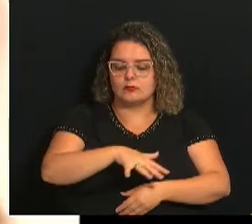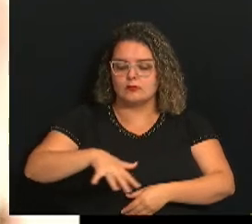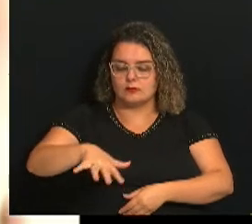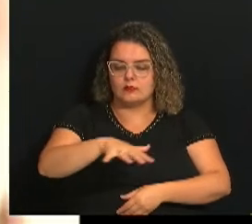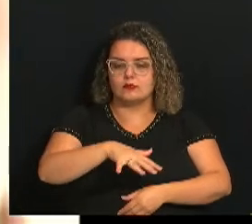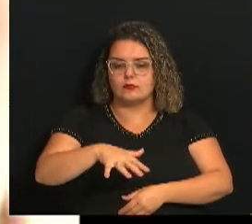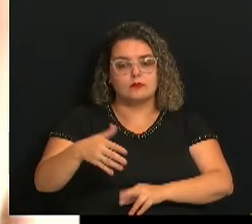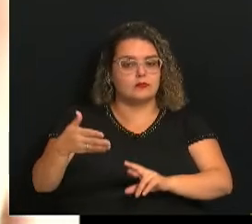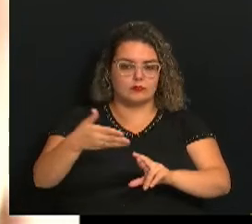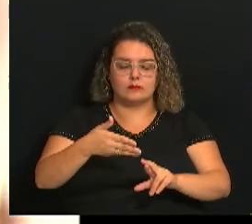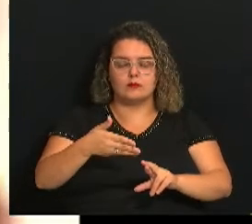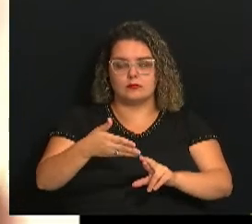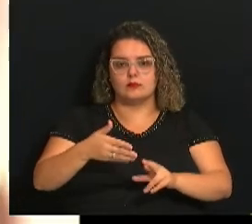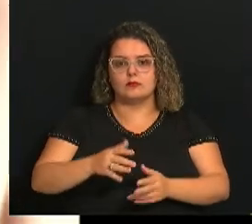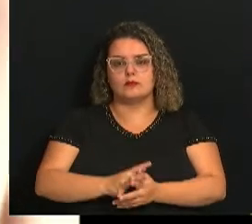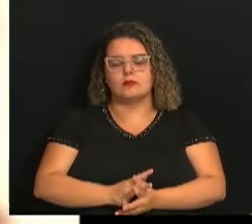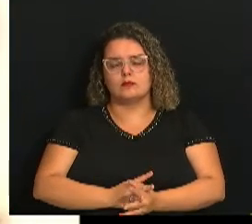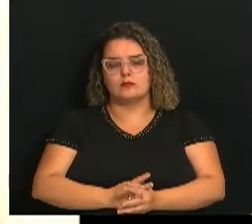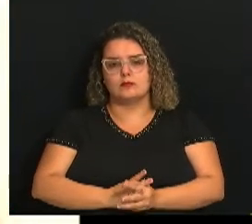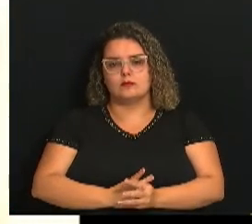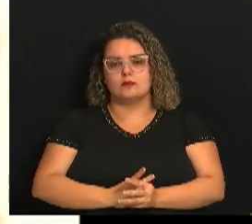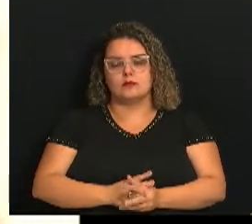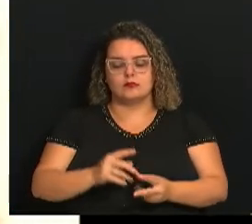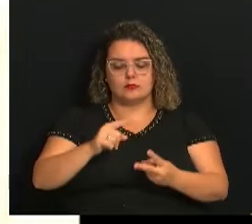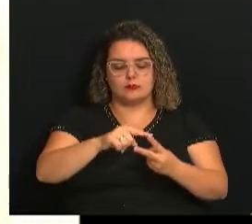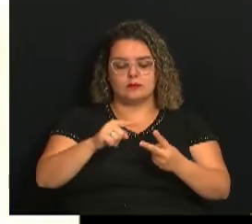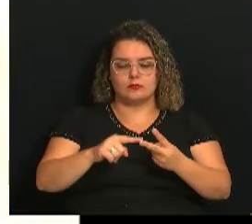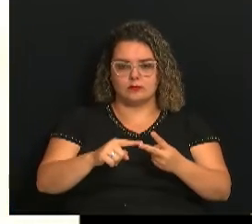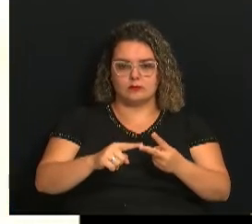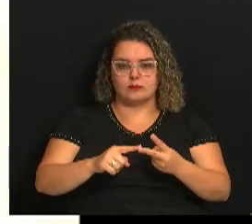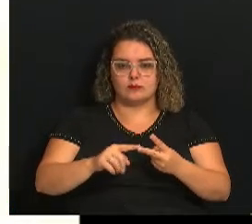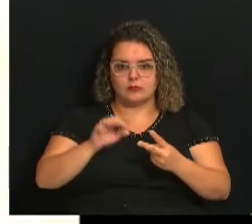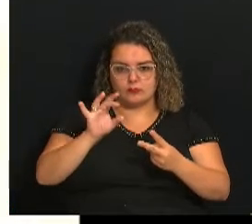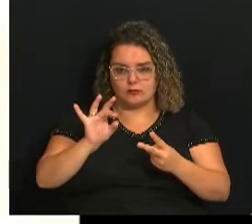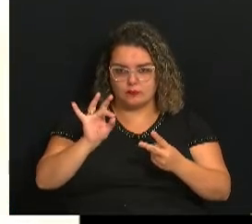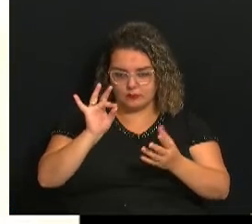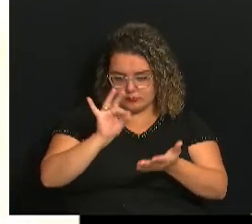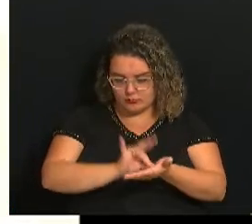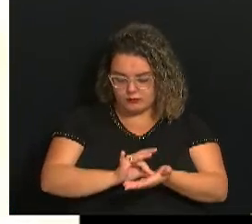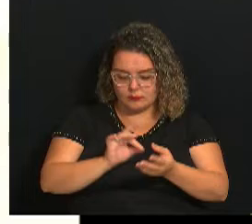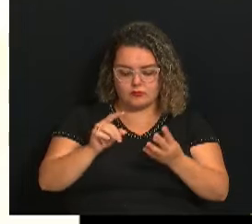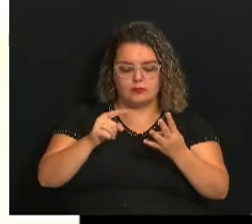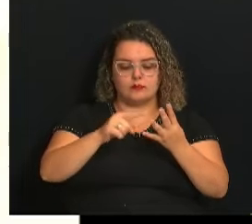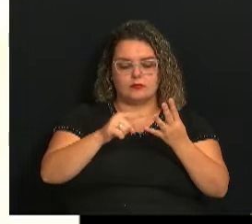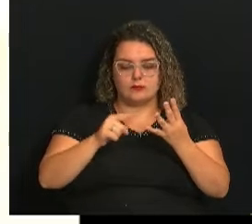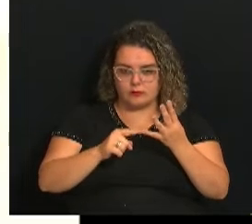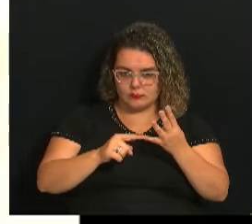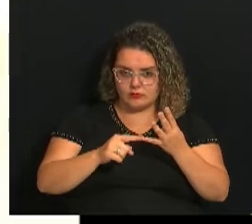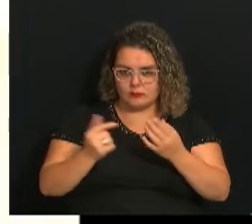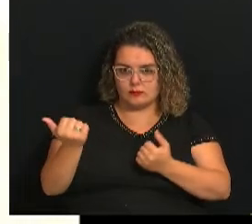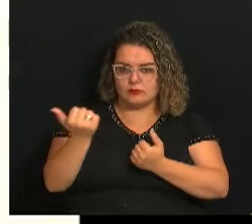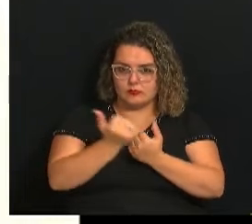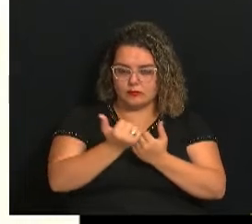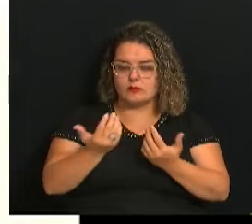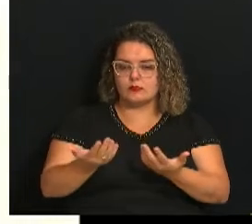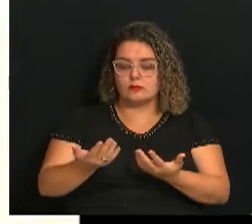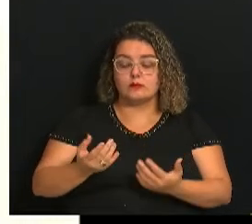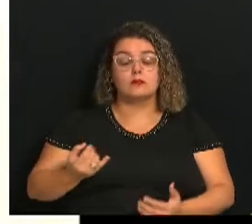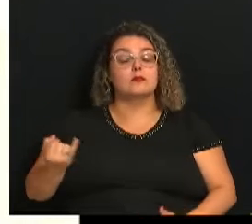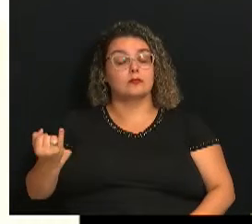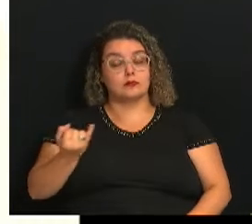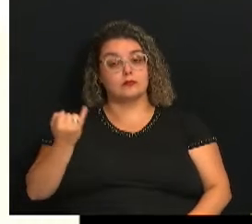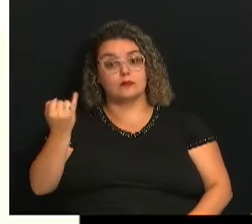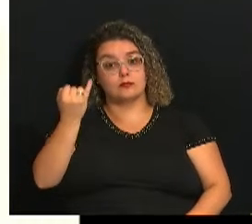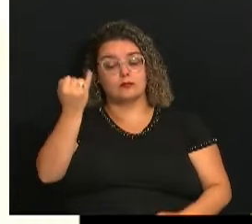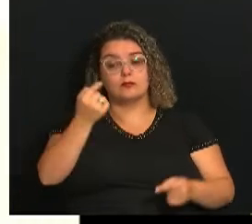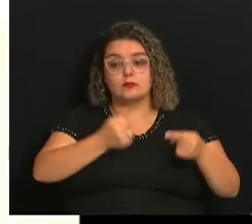representantes. São dois titulares e dois suplentes. Isso tem sido fundamental para o debate que a gente